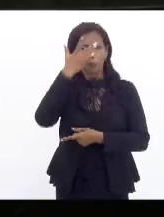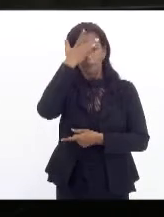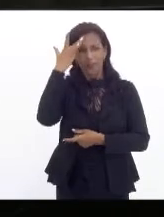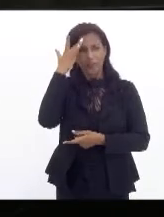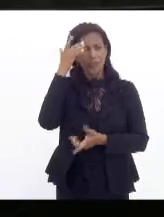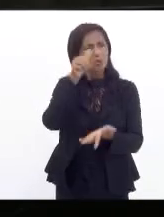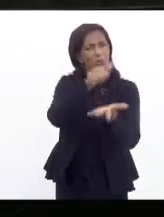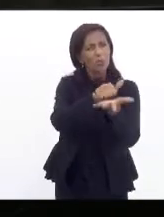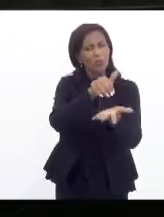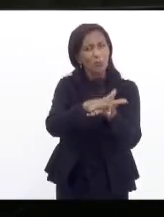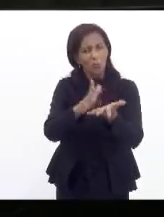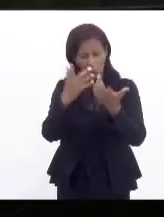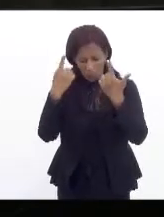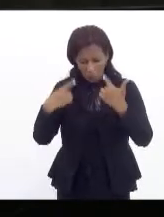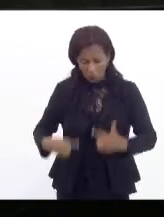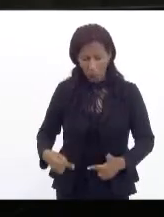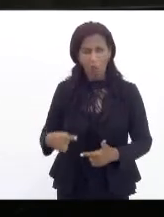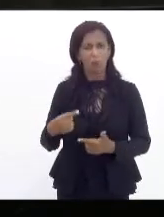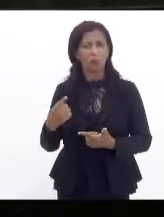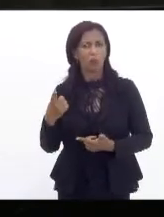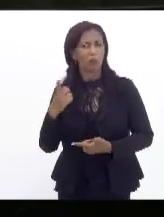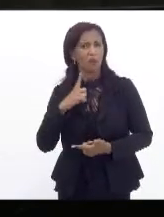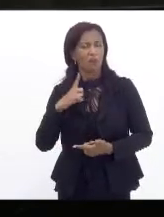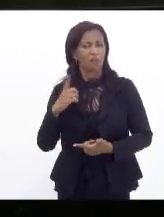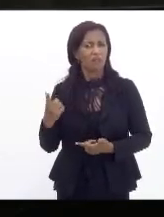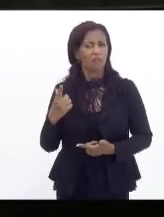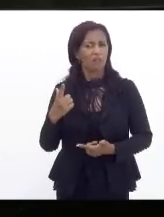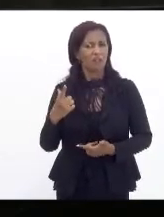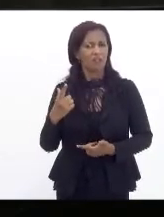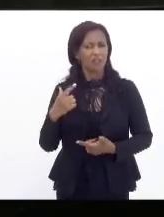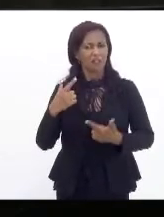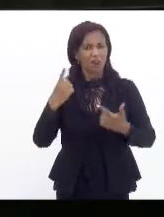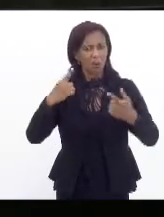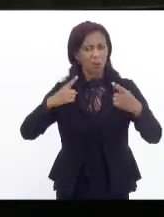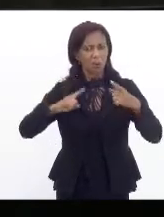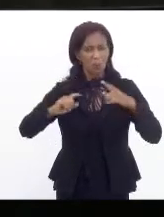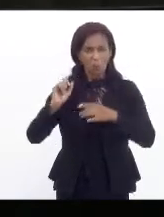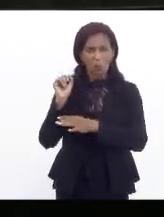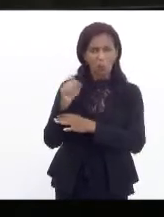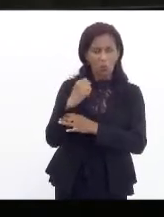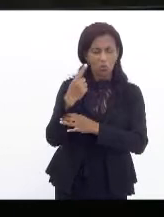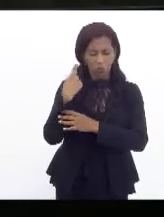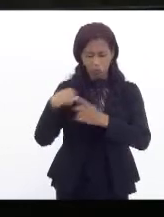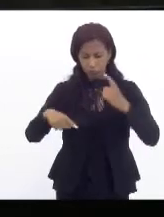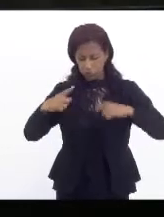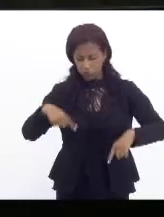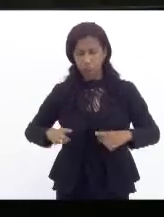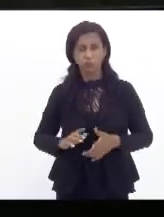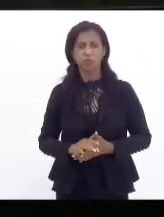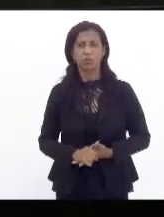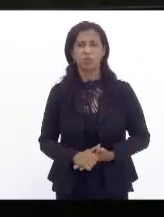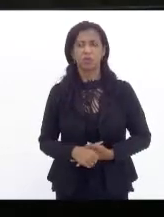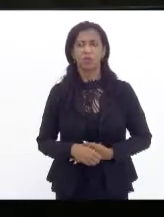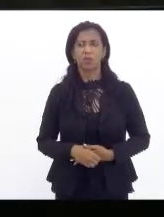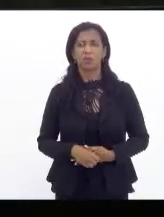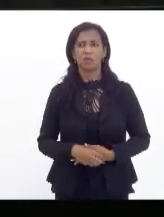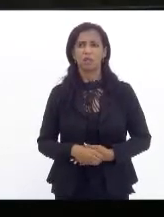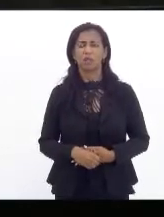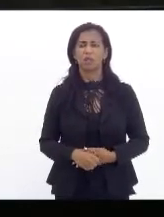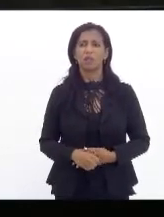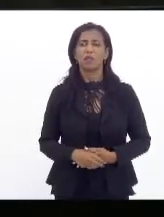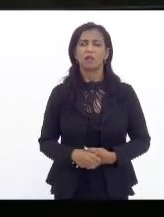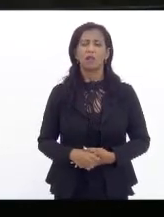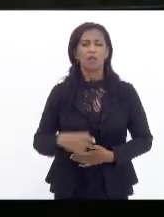essas sequelas, ficam com sequelas na área motora e por aí vai. Então, eu me senti